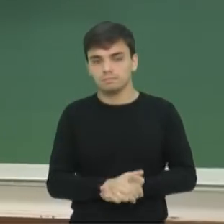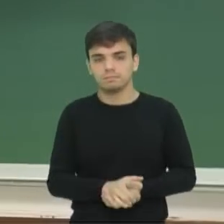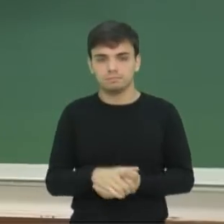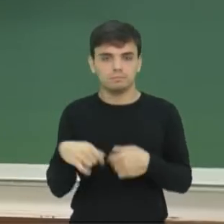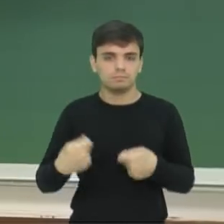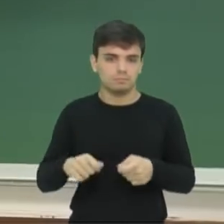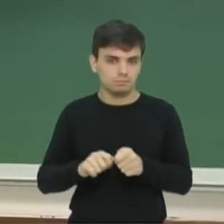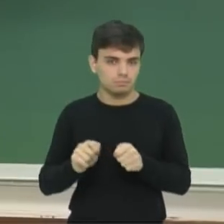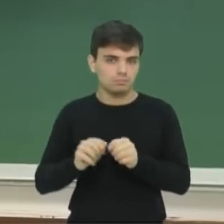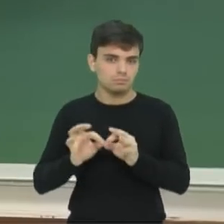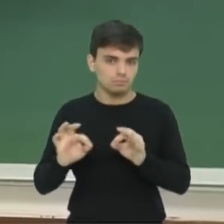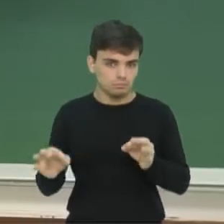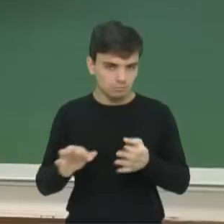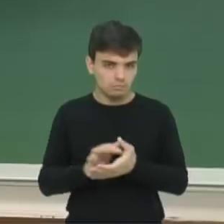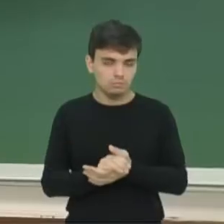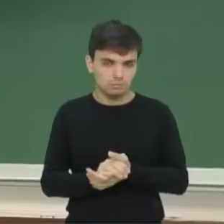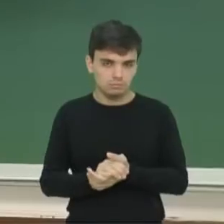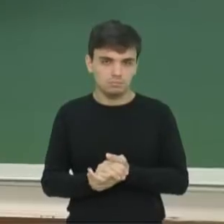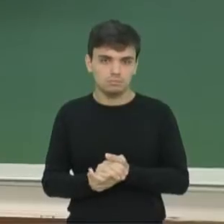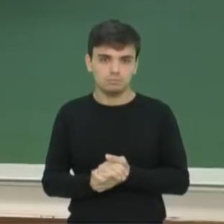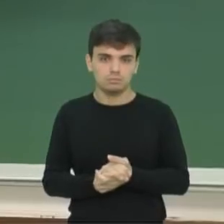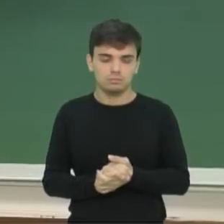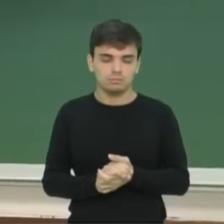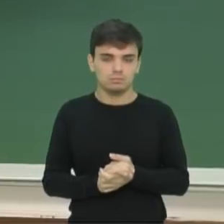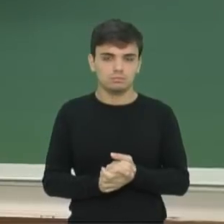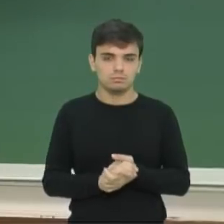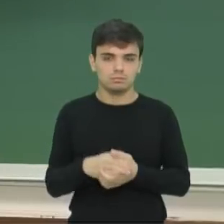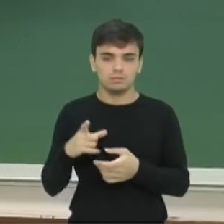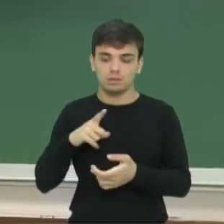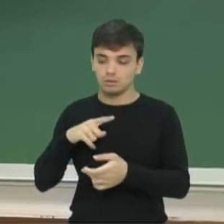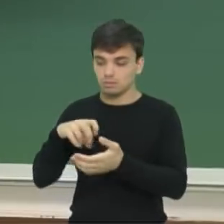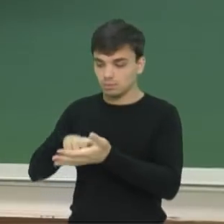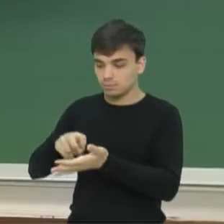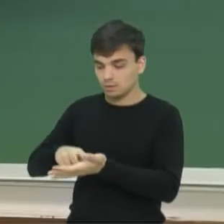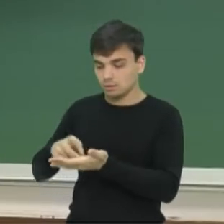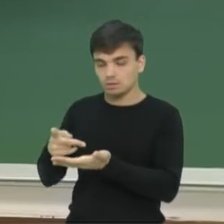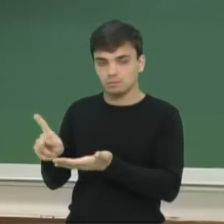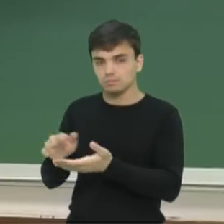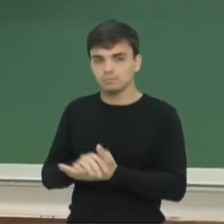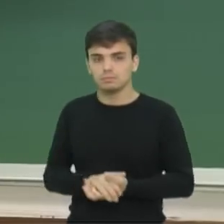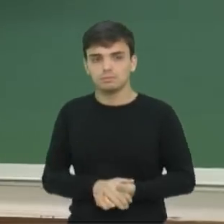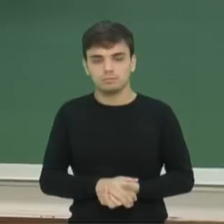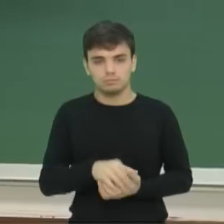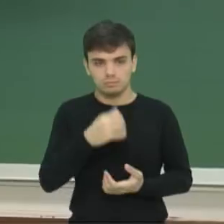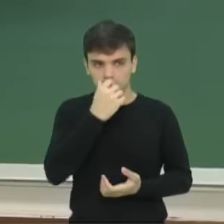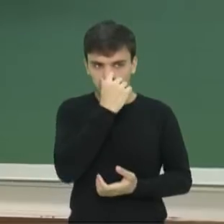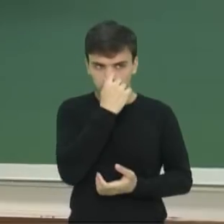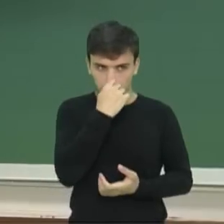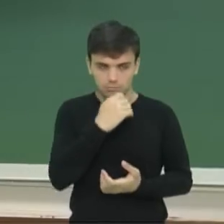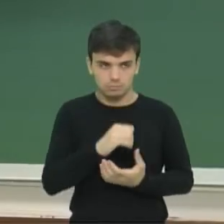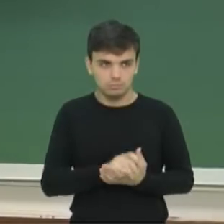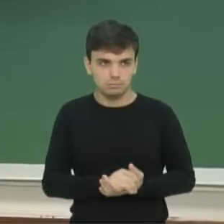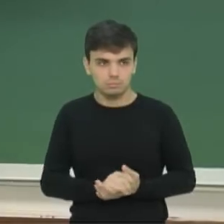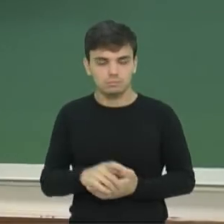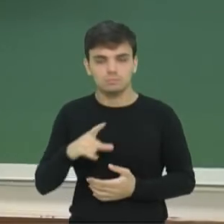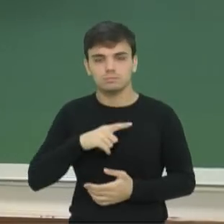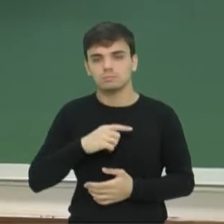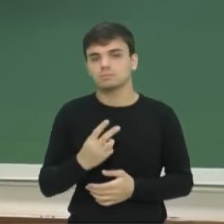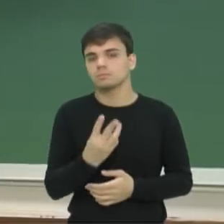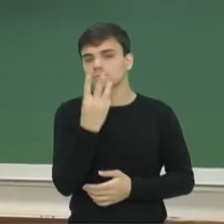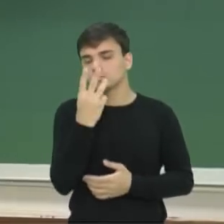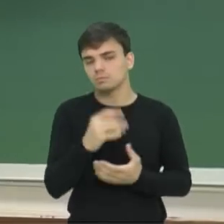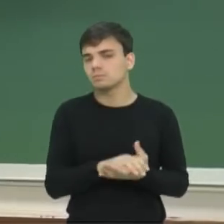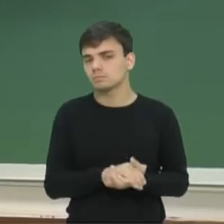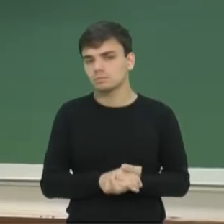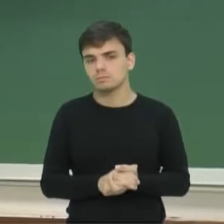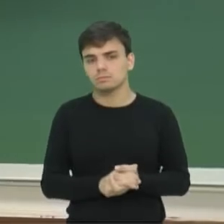me desvencilhando, a arbitragem pode me dar um shidō e estar me penalizando na luta. São as penalidades. E 3 shidōs, como está colocado ali, né,